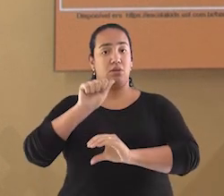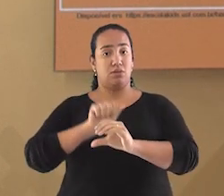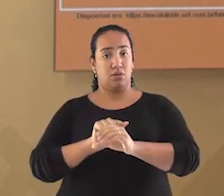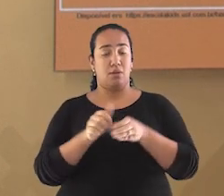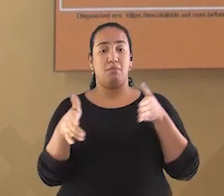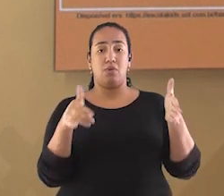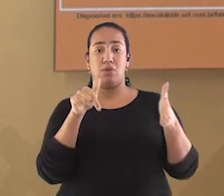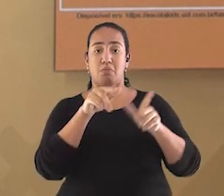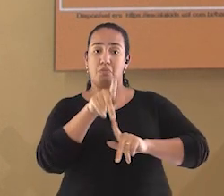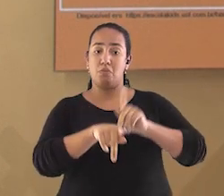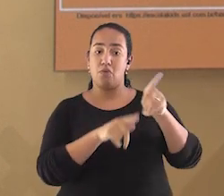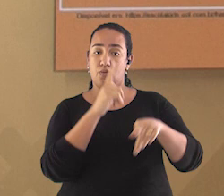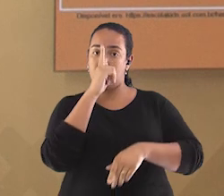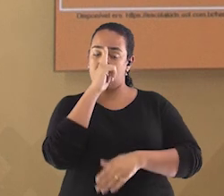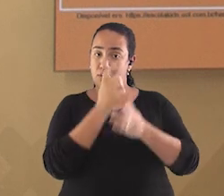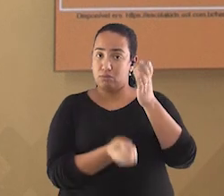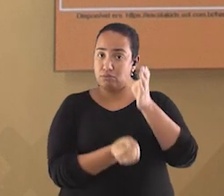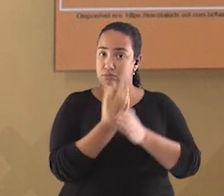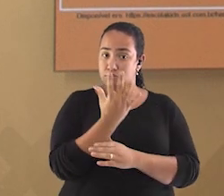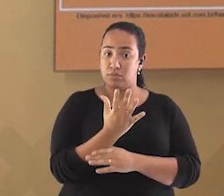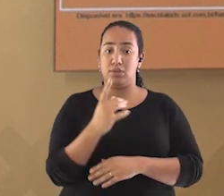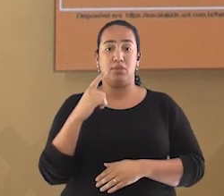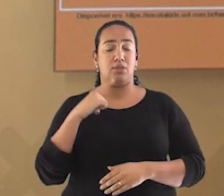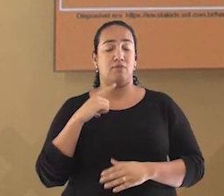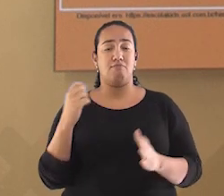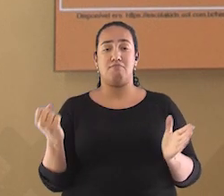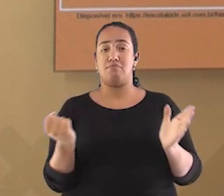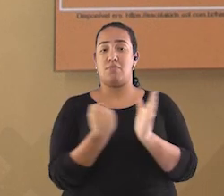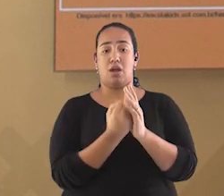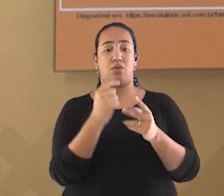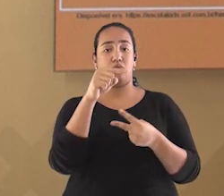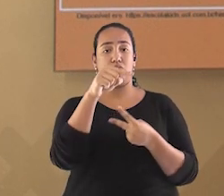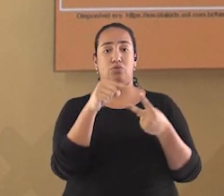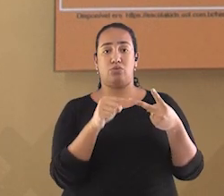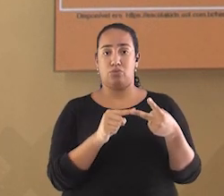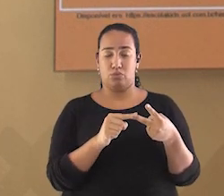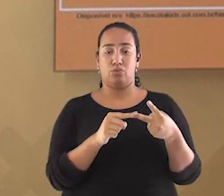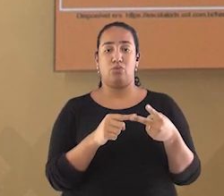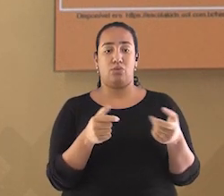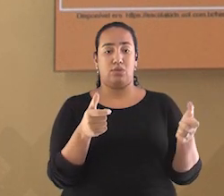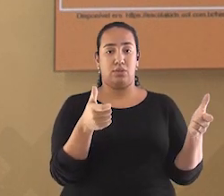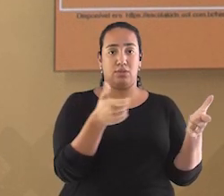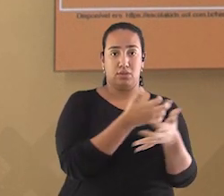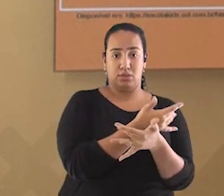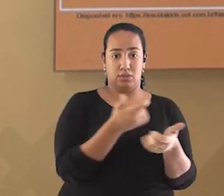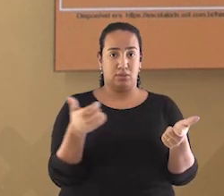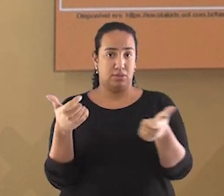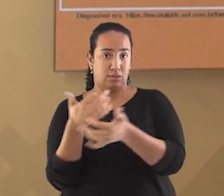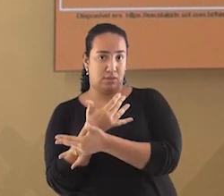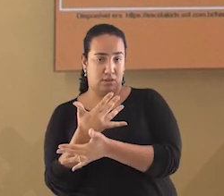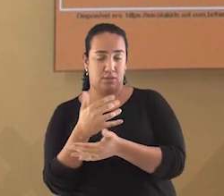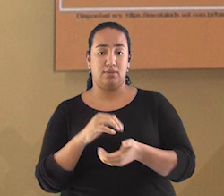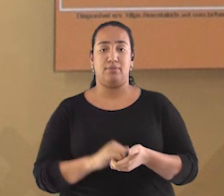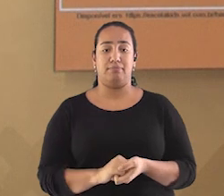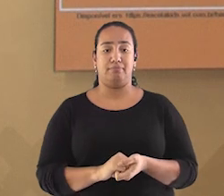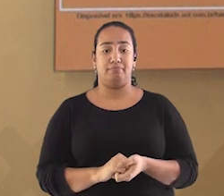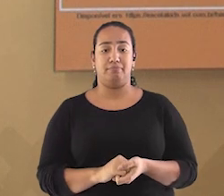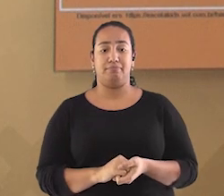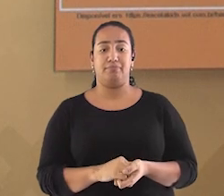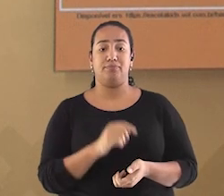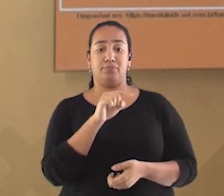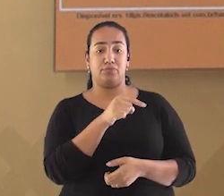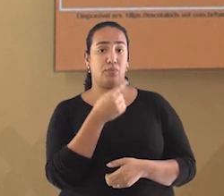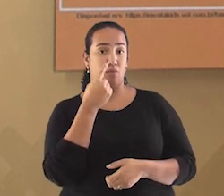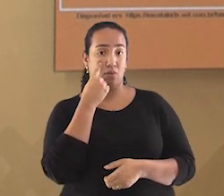grego, marcado pela existência de 2 grandes civilizações, na Grécia continental e na ilha de Creta. A ilha de